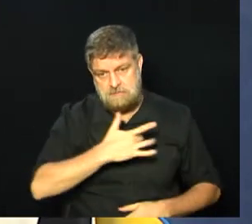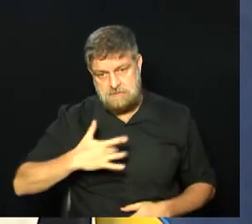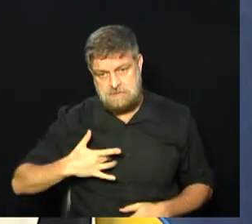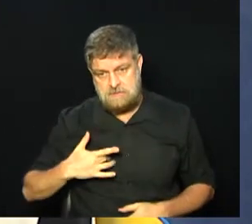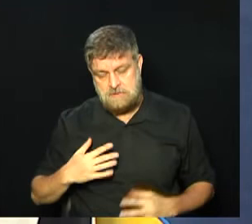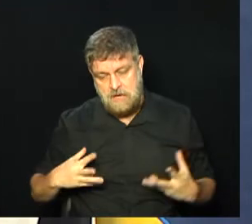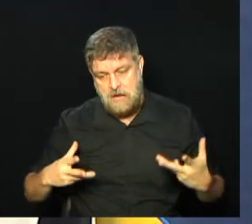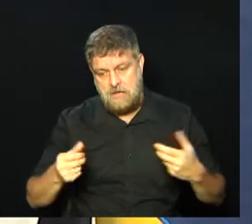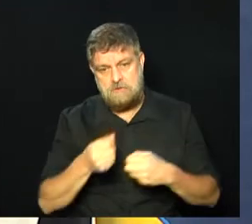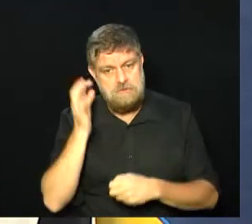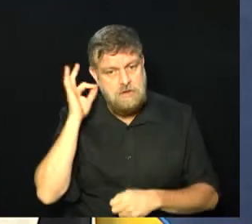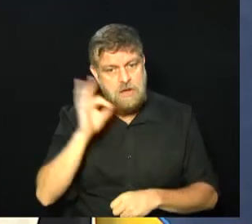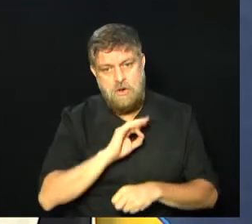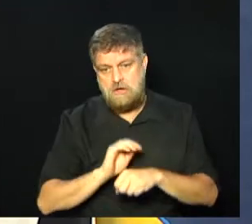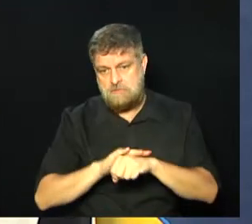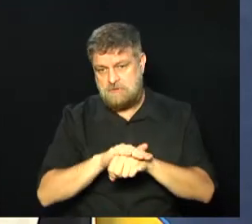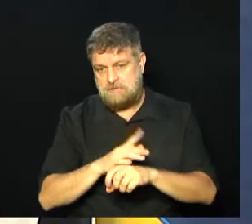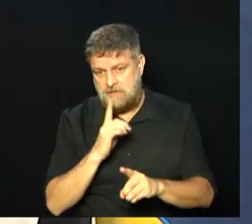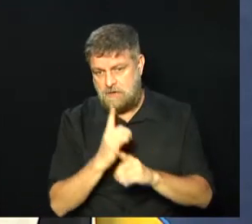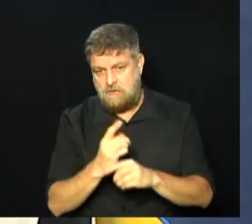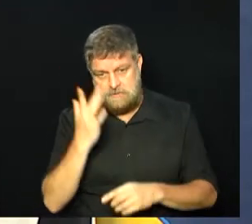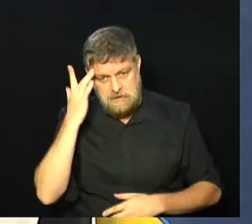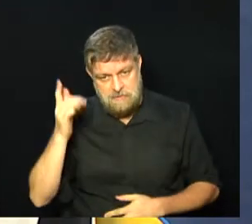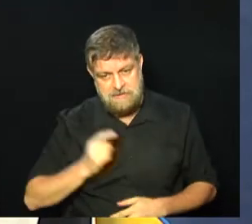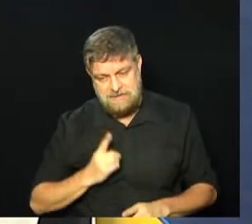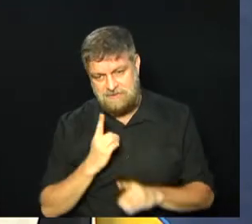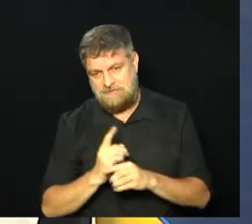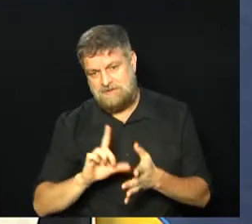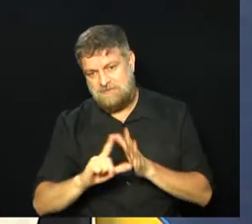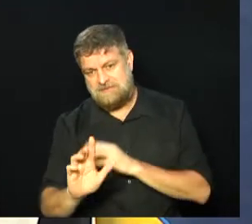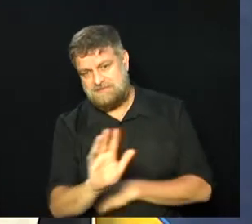todos uma ótima noite, te espero amanhã. Até mais.